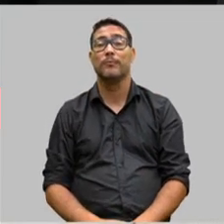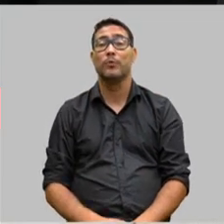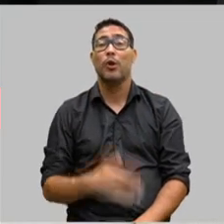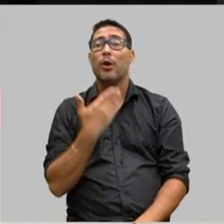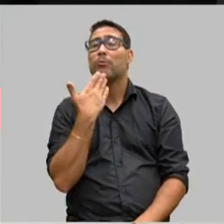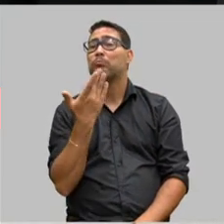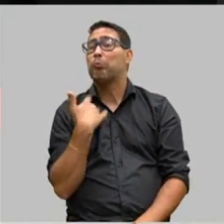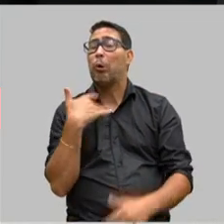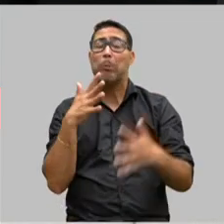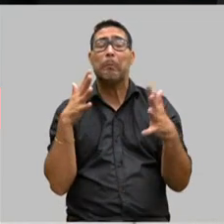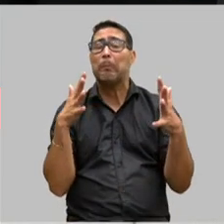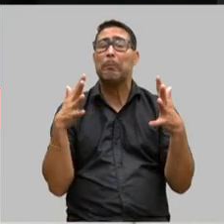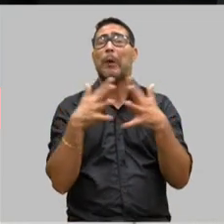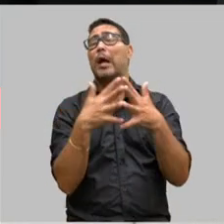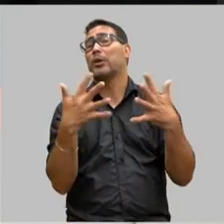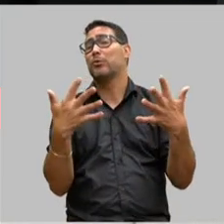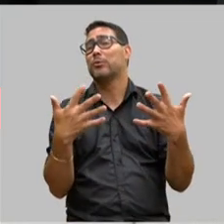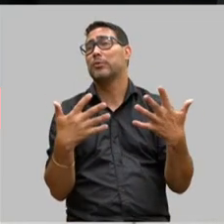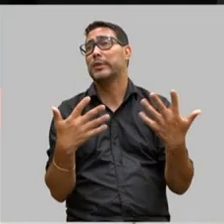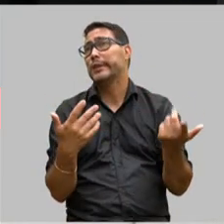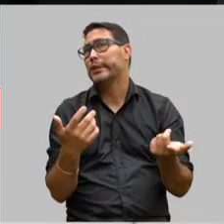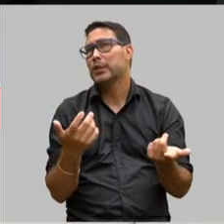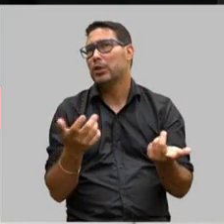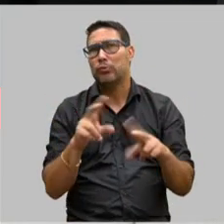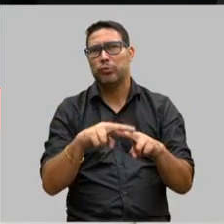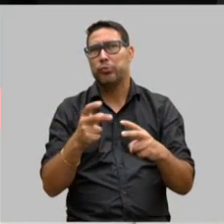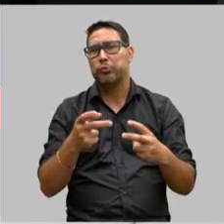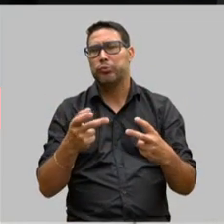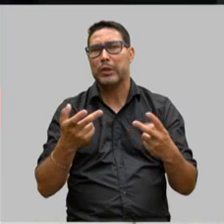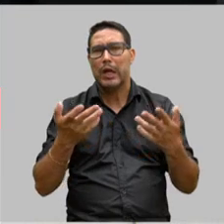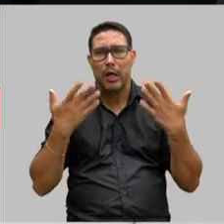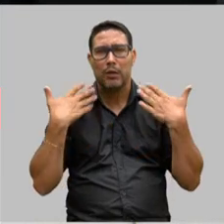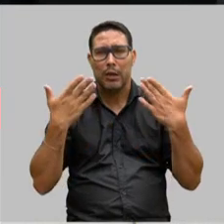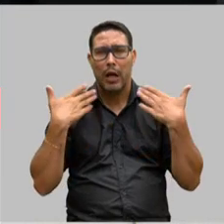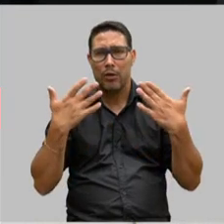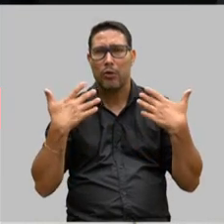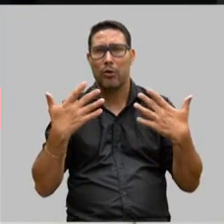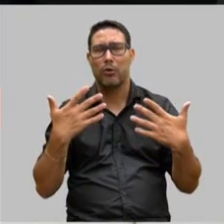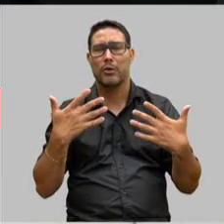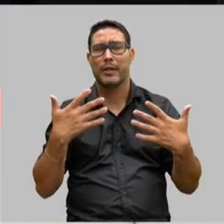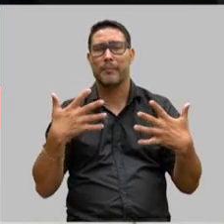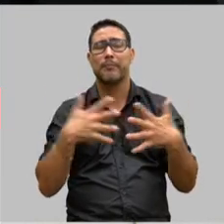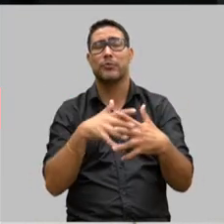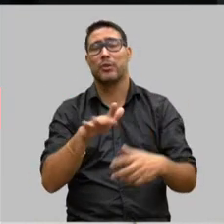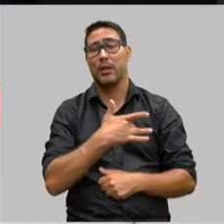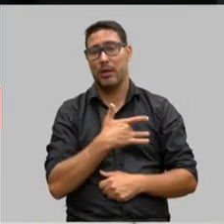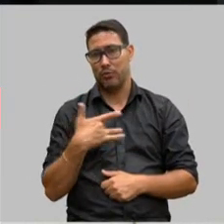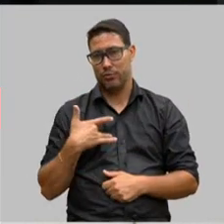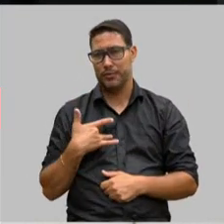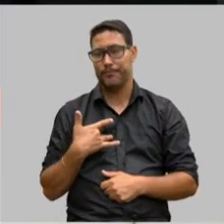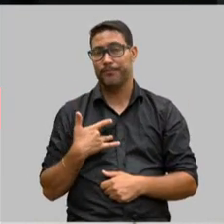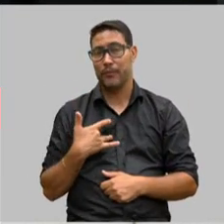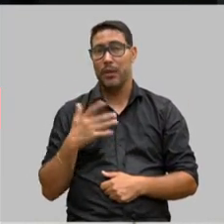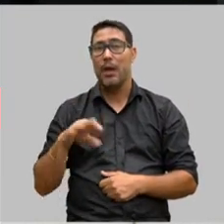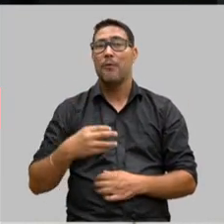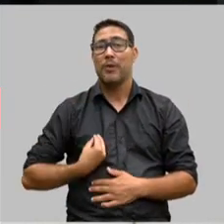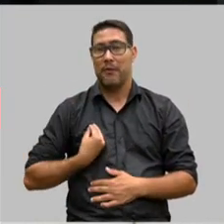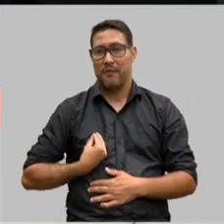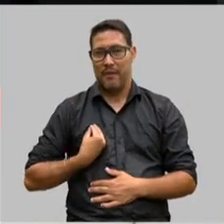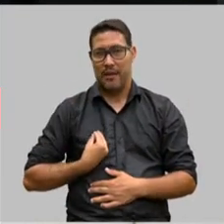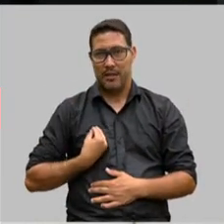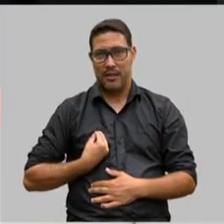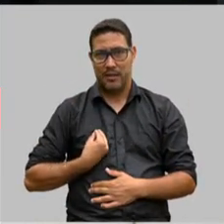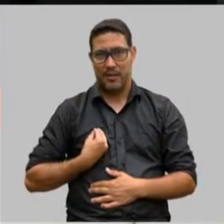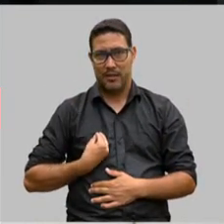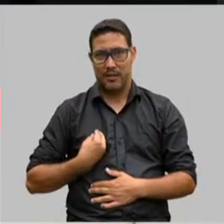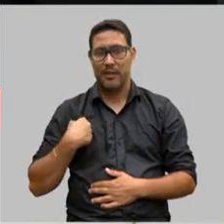impacto das ondas de calor para a saúde humana? Eu fiquei bastante feliz com a presença do nosso colega, que